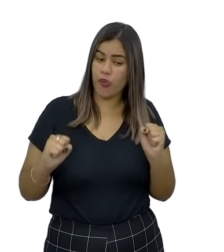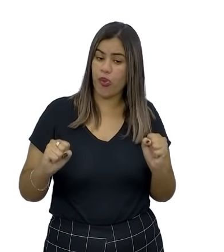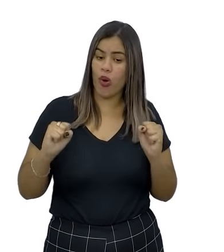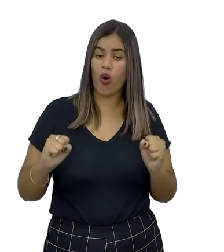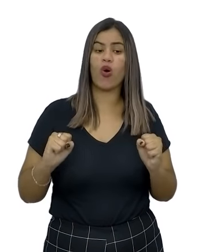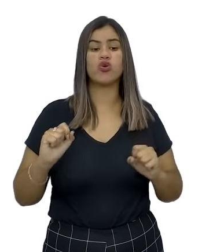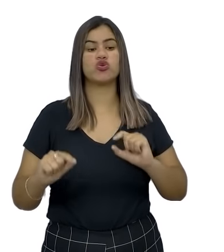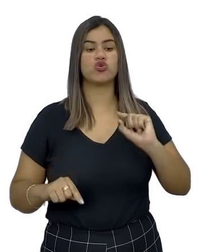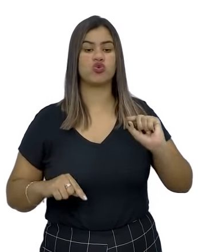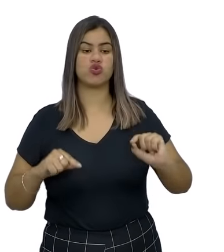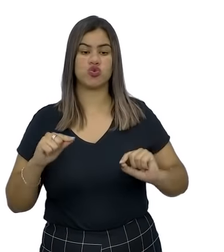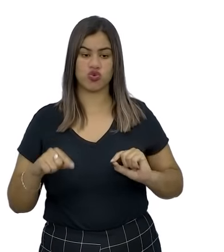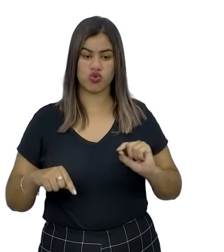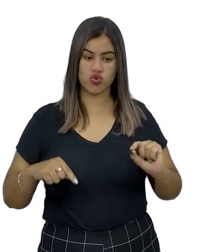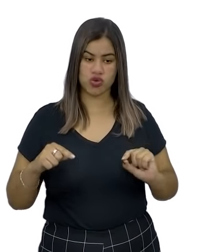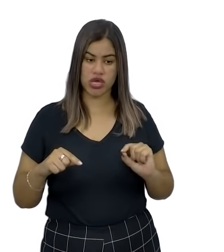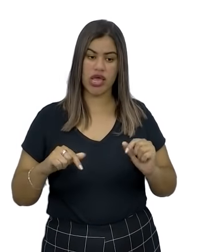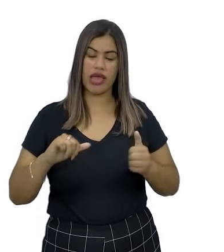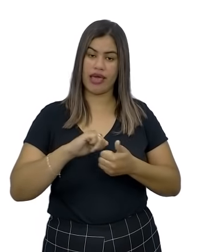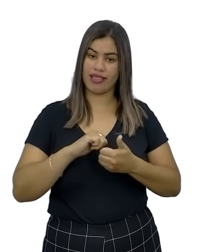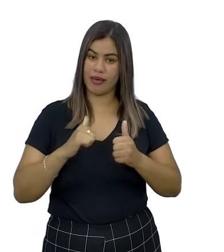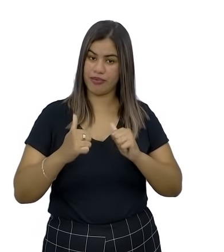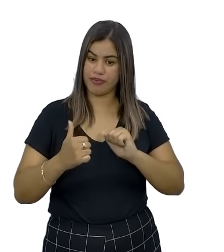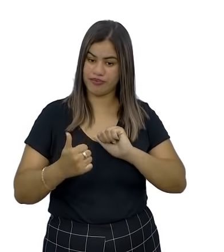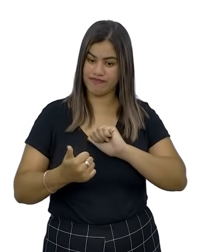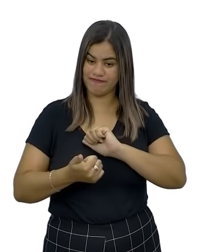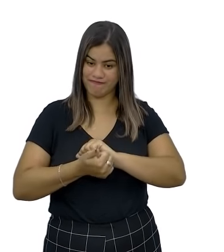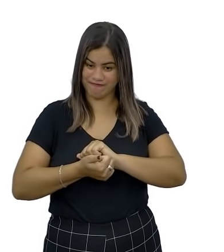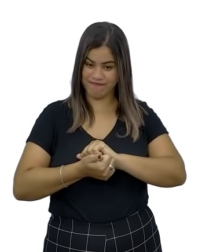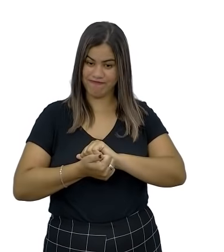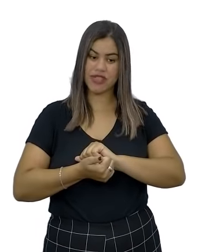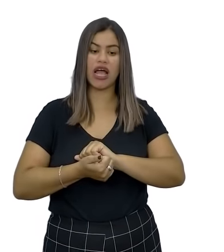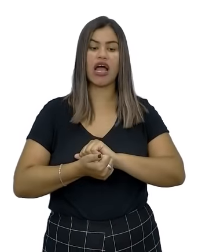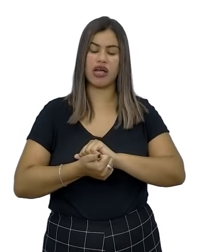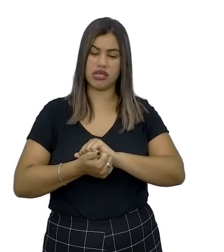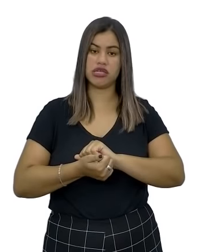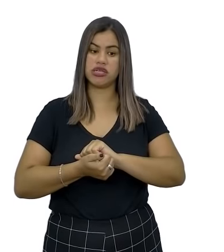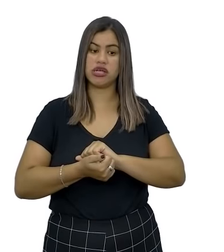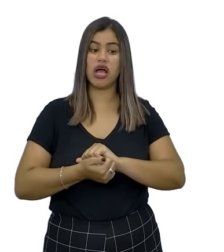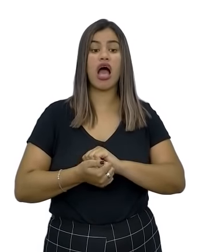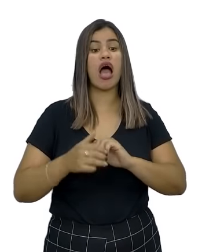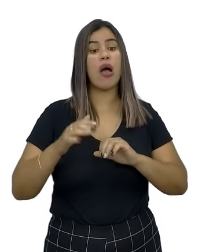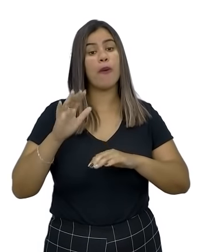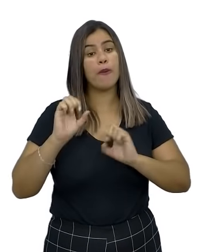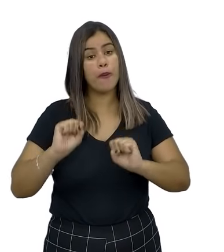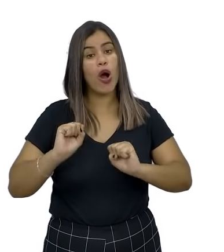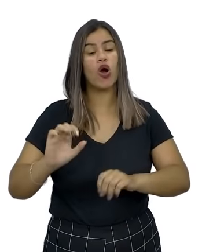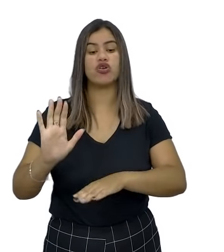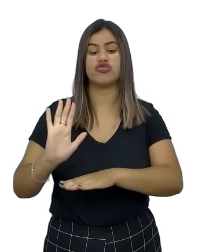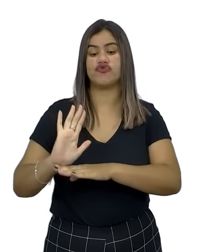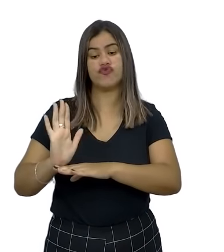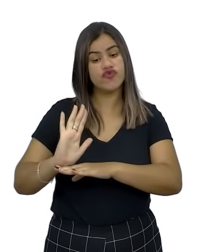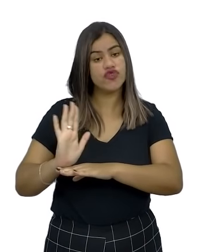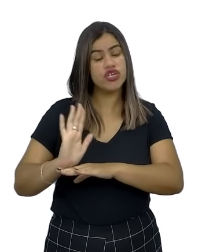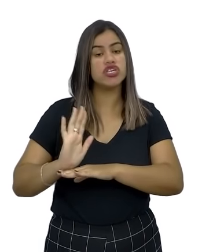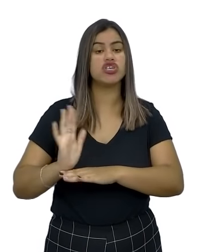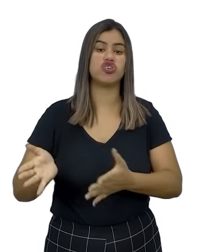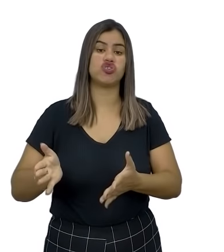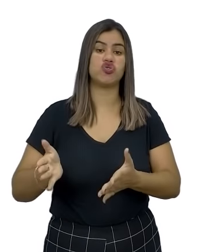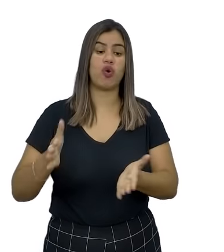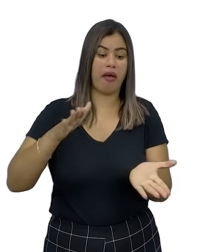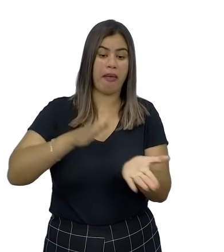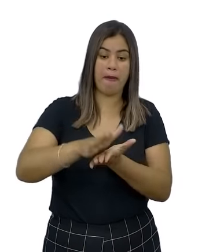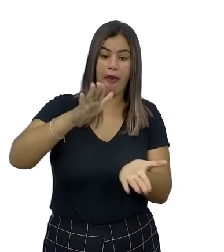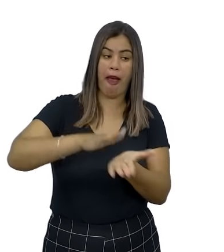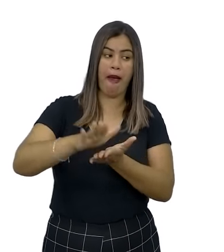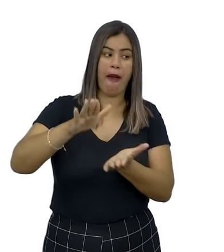nós adaptamos aqui, eu não sei que ela não fala isso, nós adaptamos aqui, que eu leve um vídeo, que eu leve um material impresso,